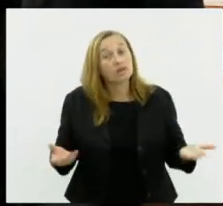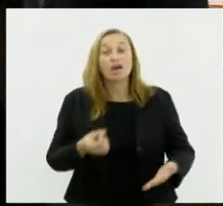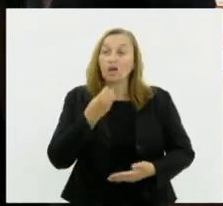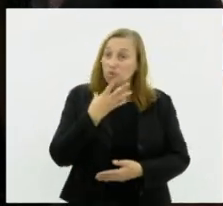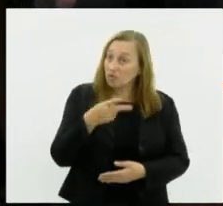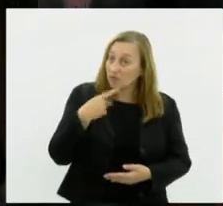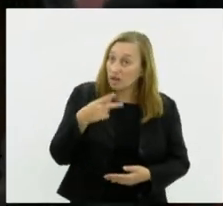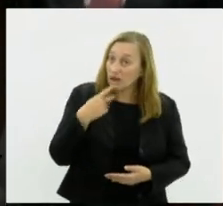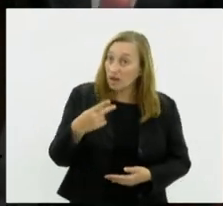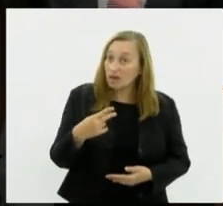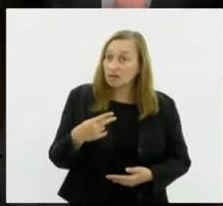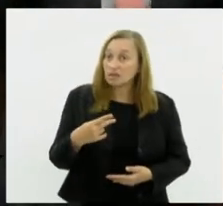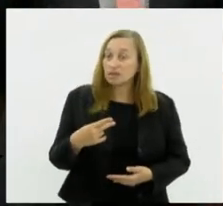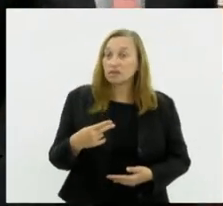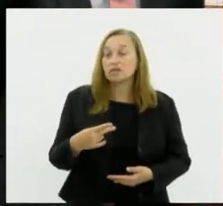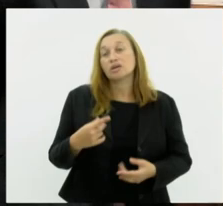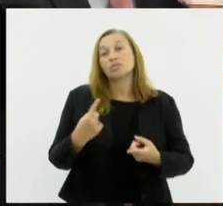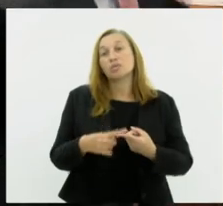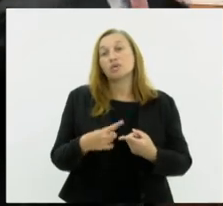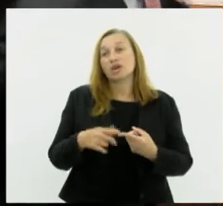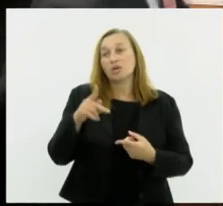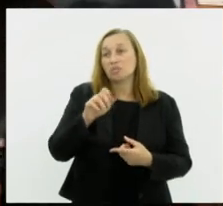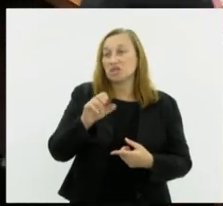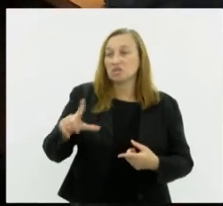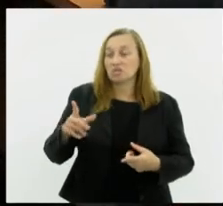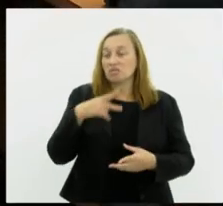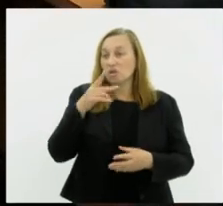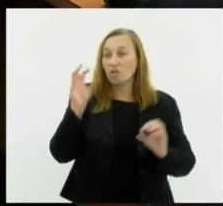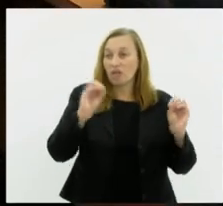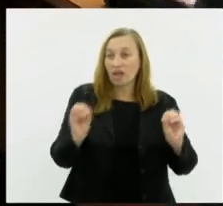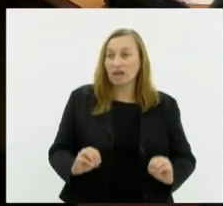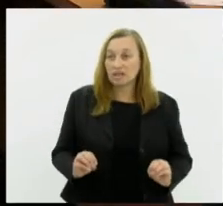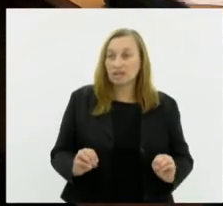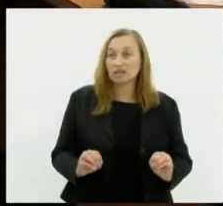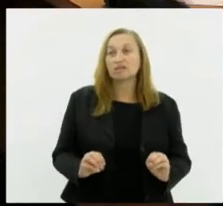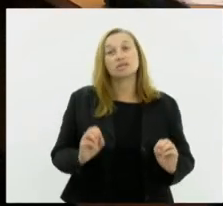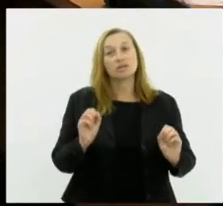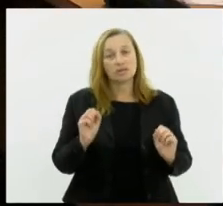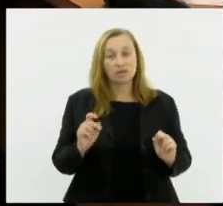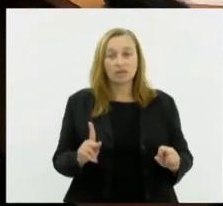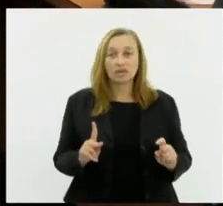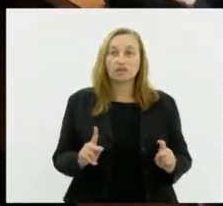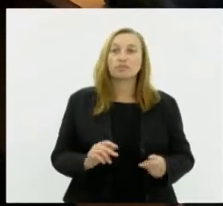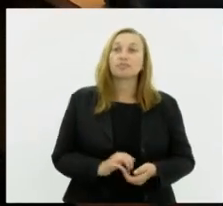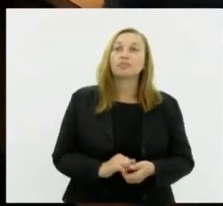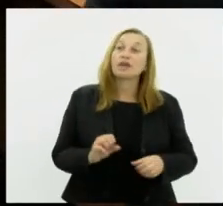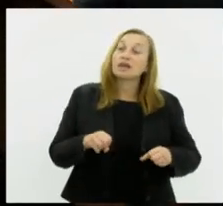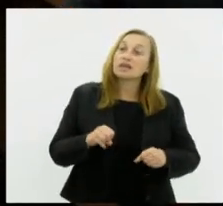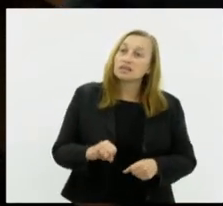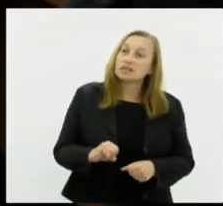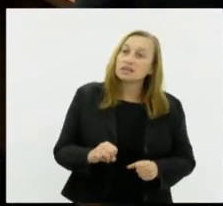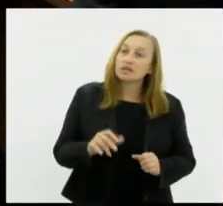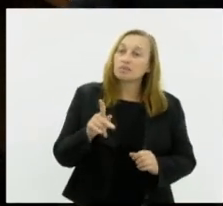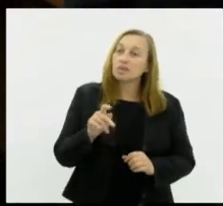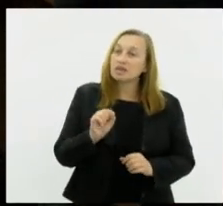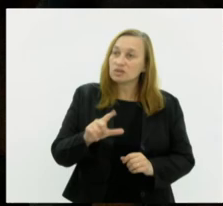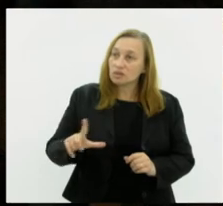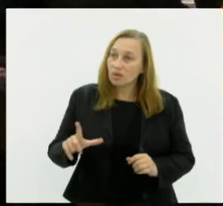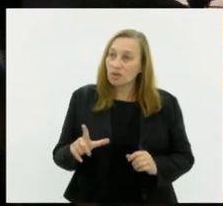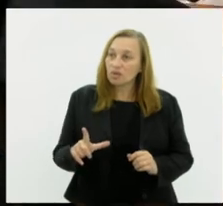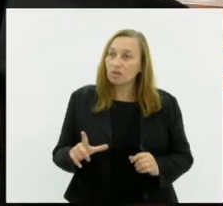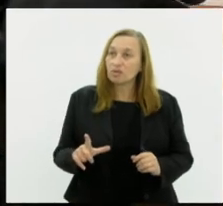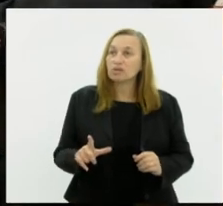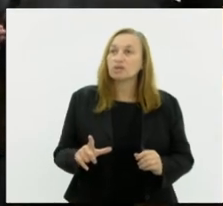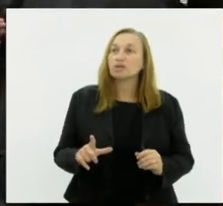dizer, porque eu também a bancada do PSOL não falou nada. E tenho dito, está dito. Mas se a bancada nos bastidores